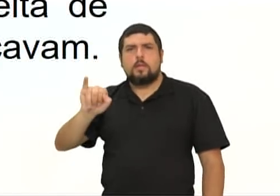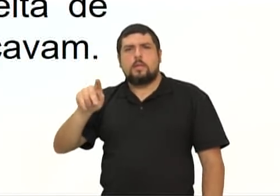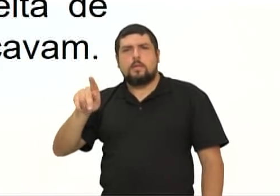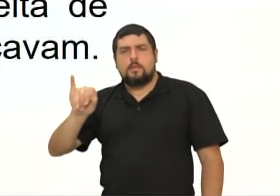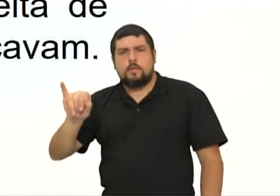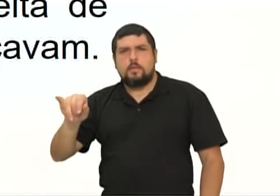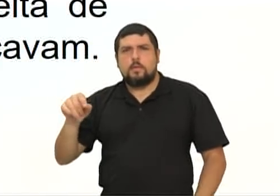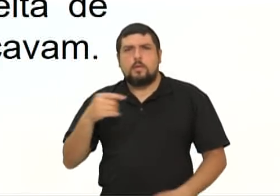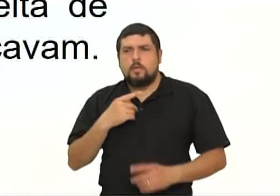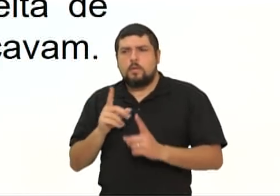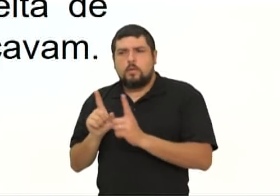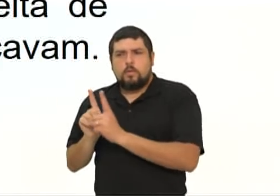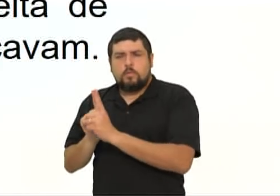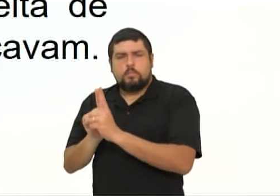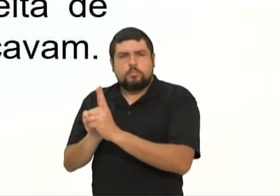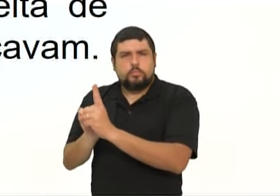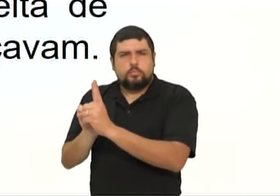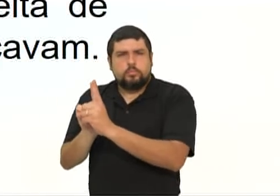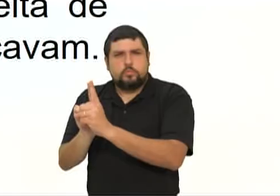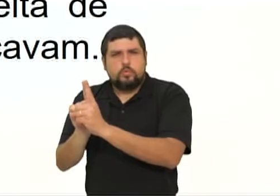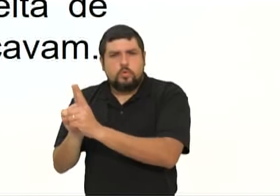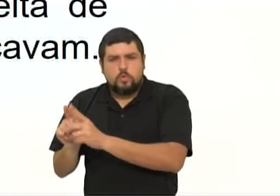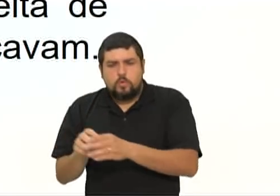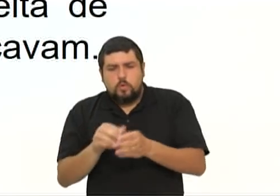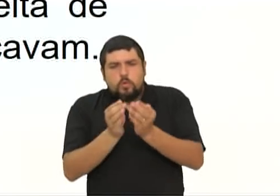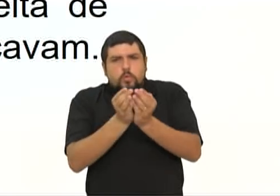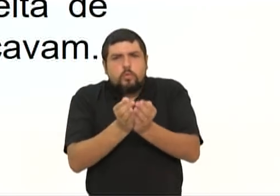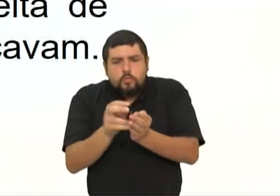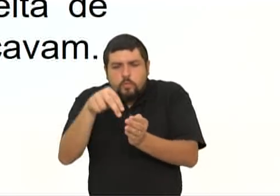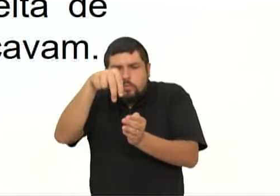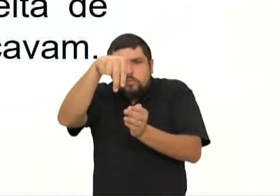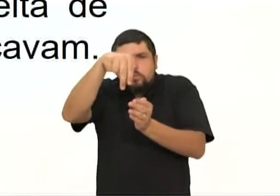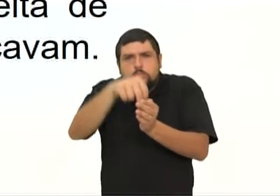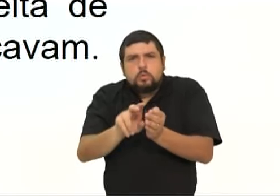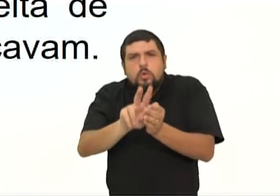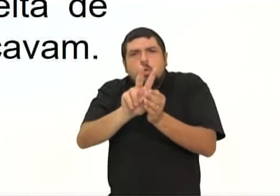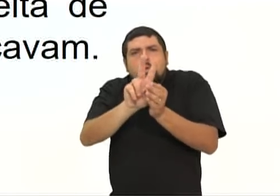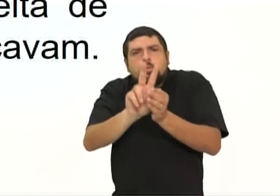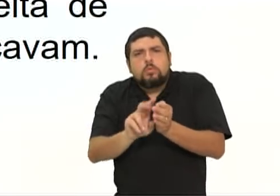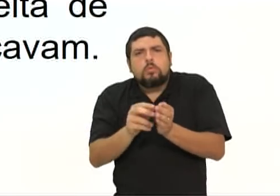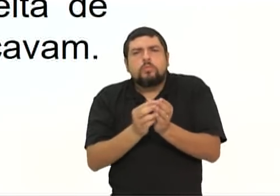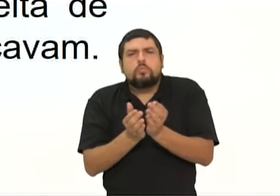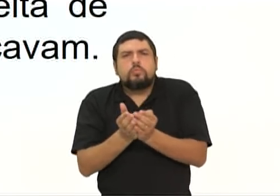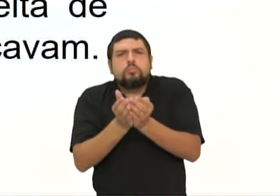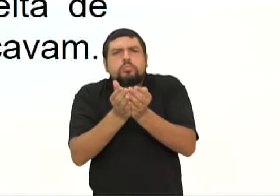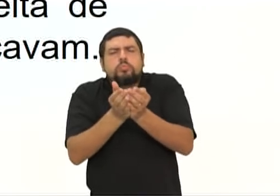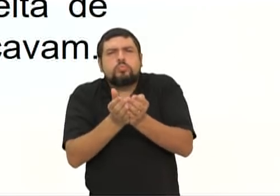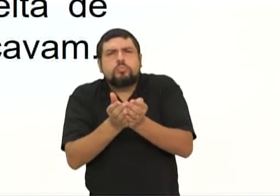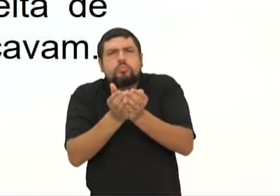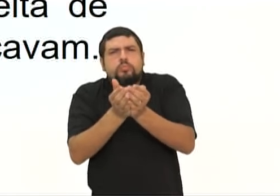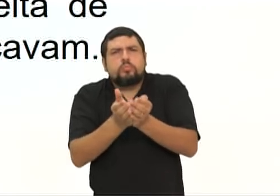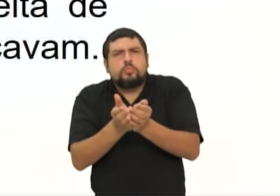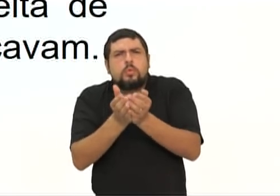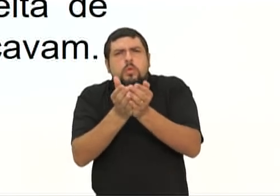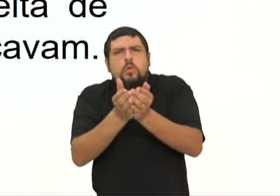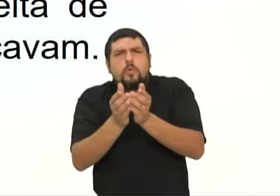jovem numa canoa que seguiu o rio abaixo, no dia da festa onde ela seria dedicada a